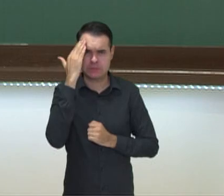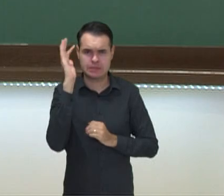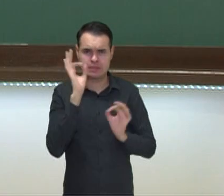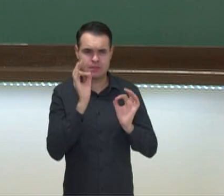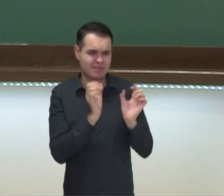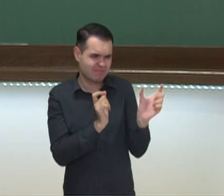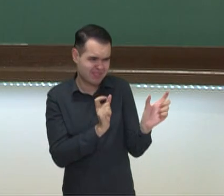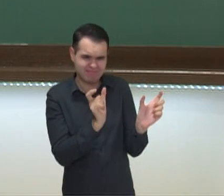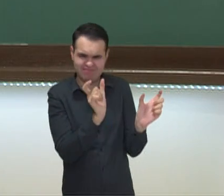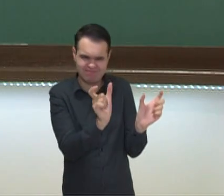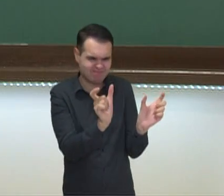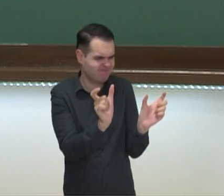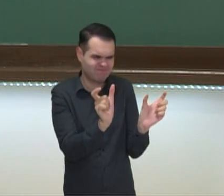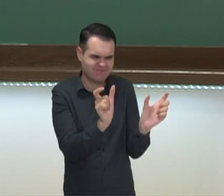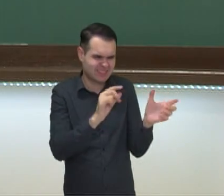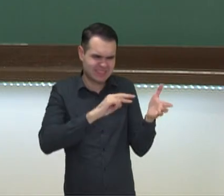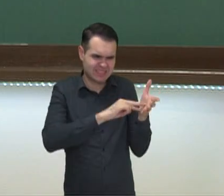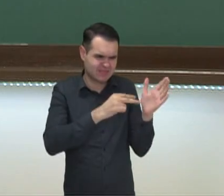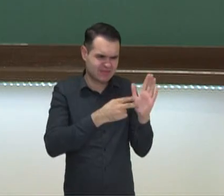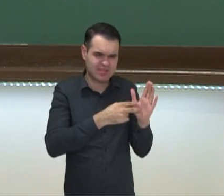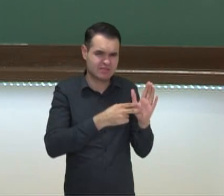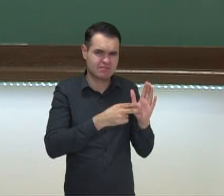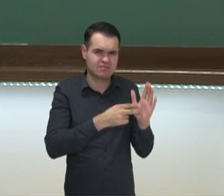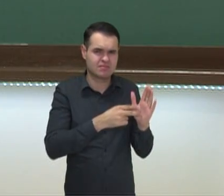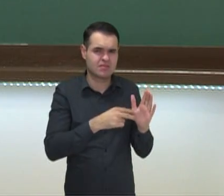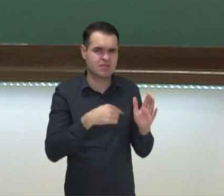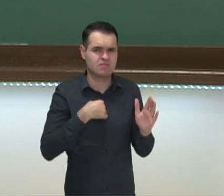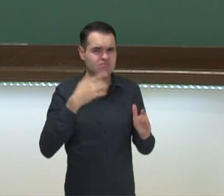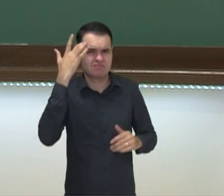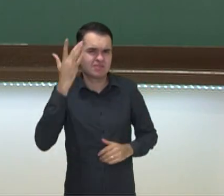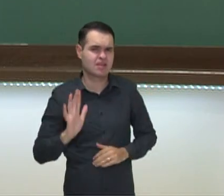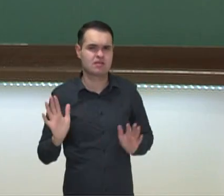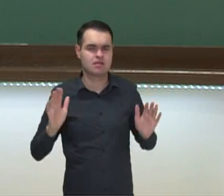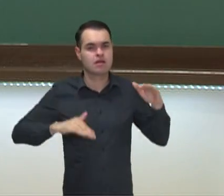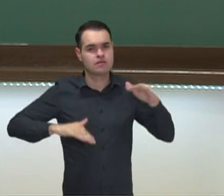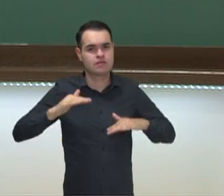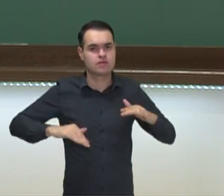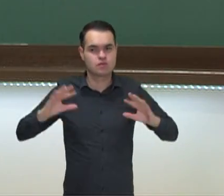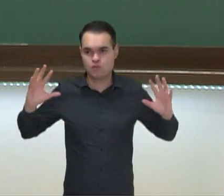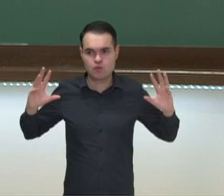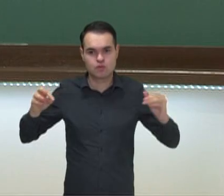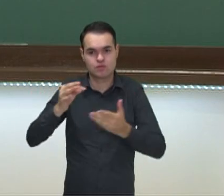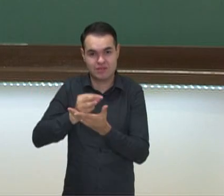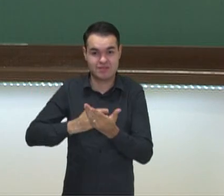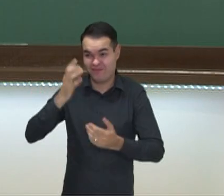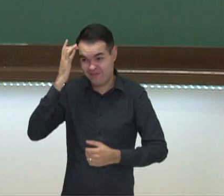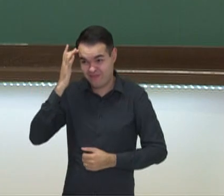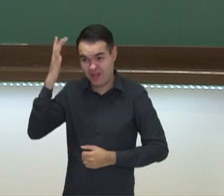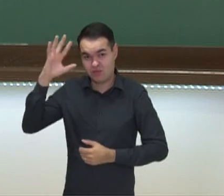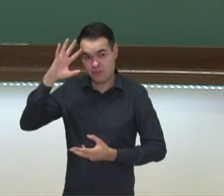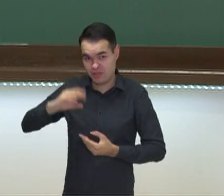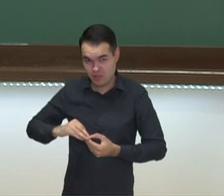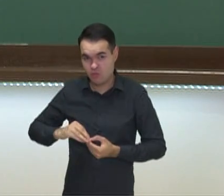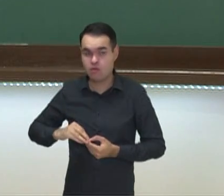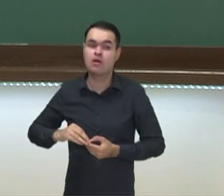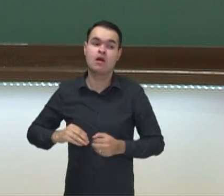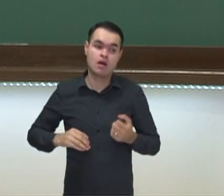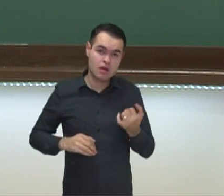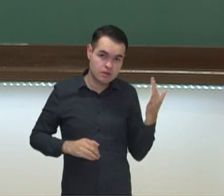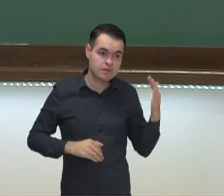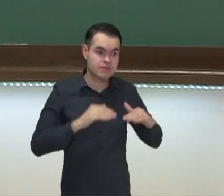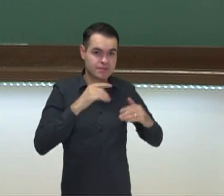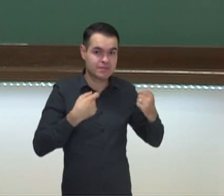sabemos os seus significados. Então, nem todo texto é de fácil compreensão. Alguns precisamos ter um conhecimento a